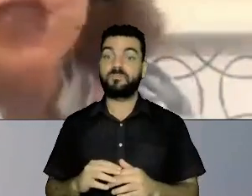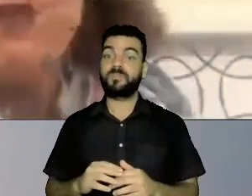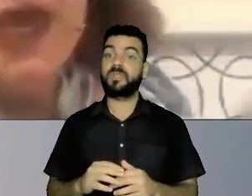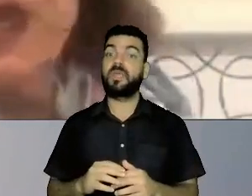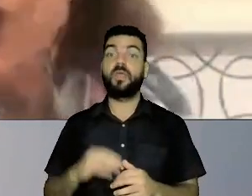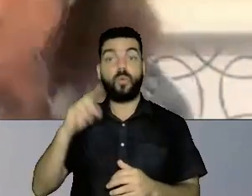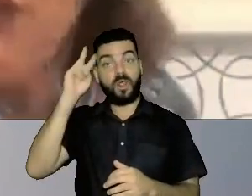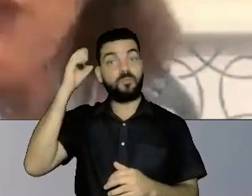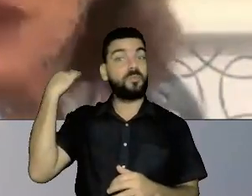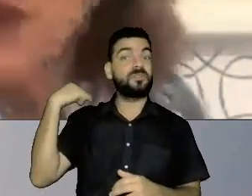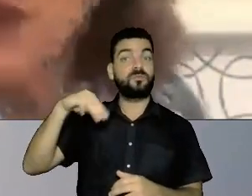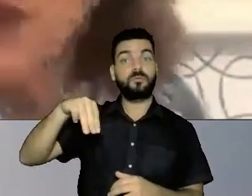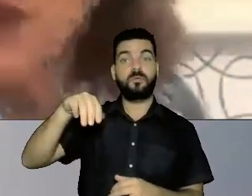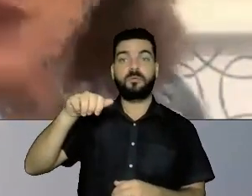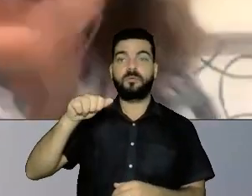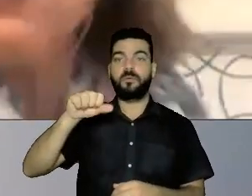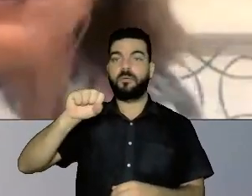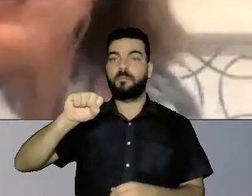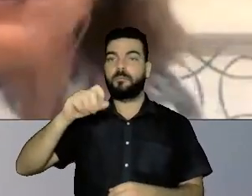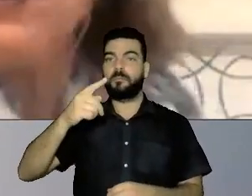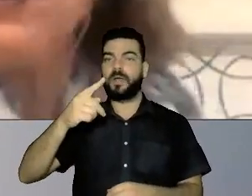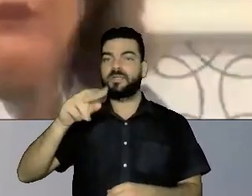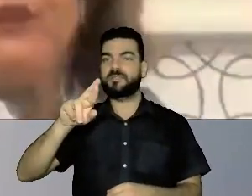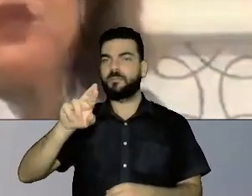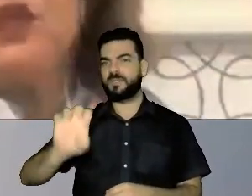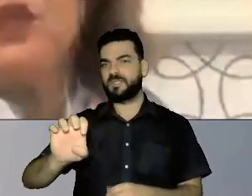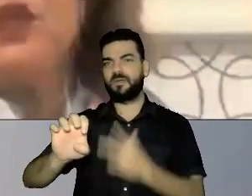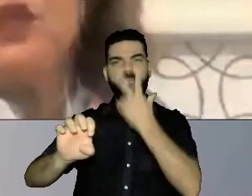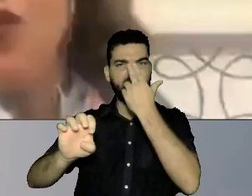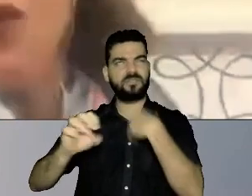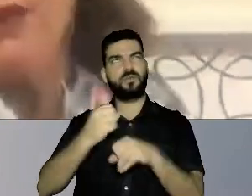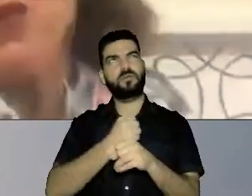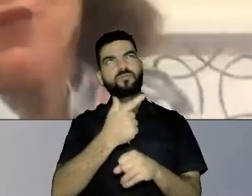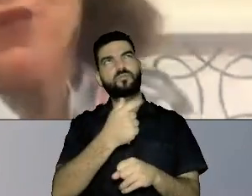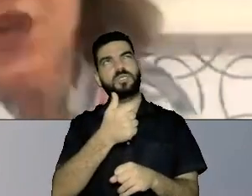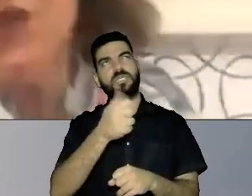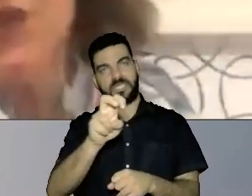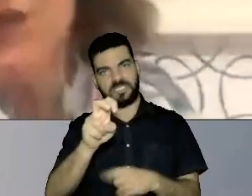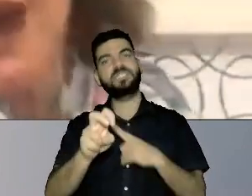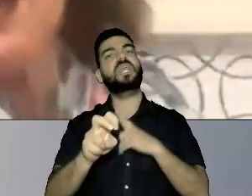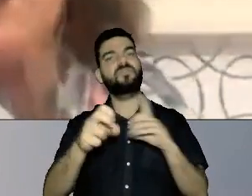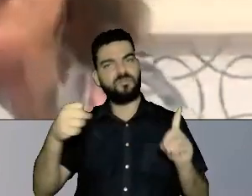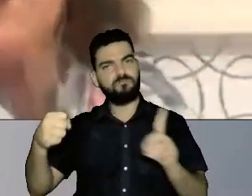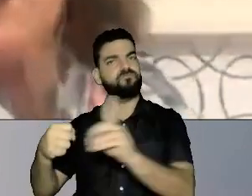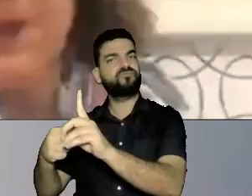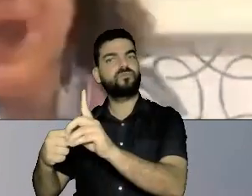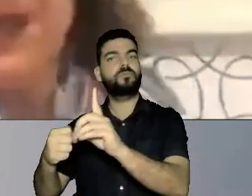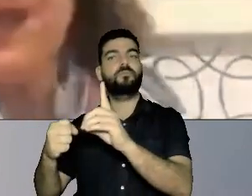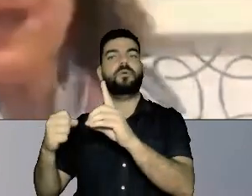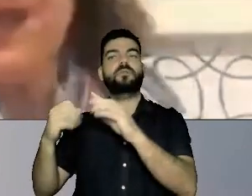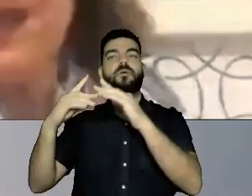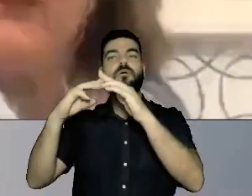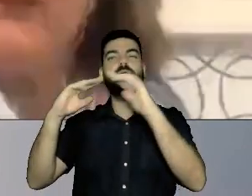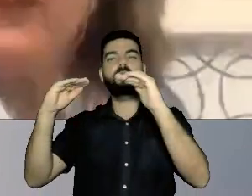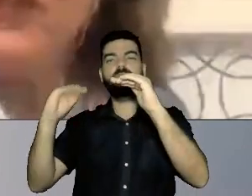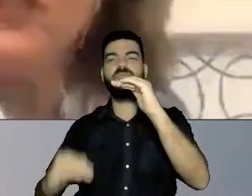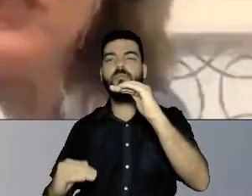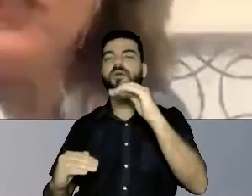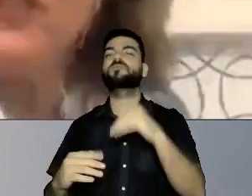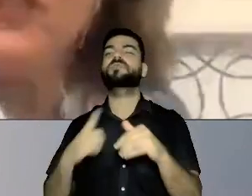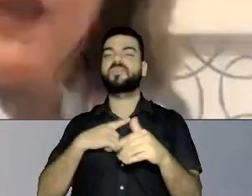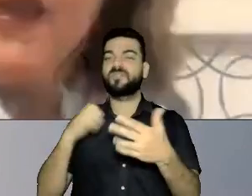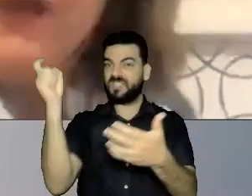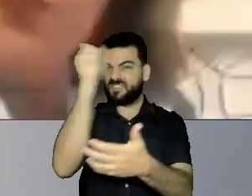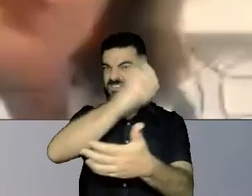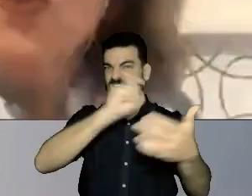MASP, recentemente, salvo engano, em 2015, o grafite ocupa o subsolo do MASP, as peças grandes de